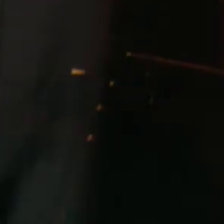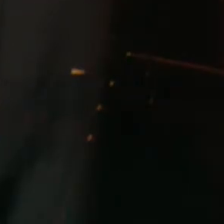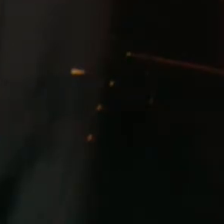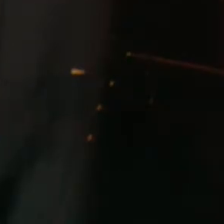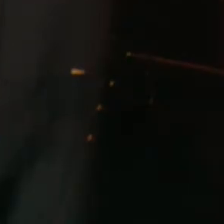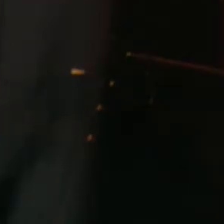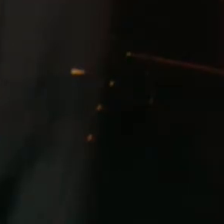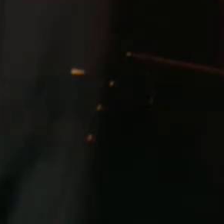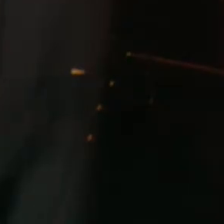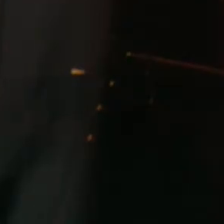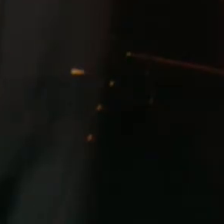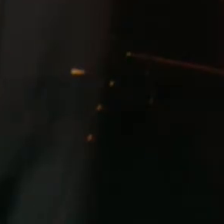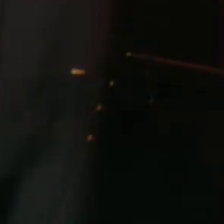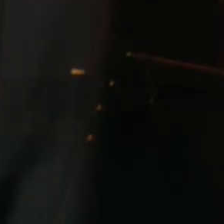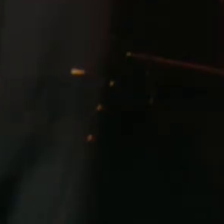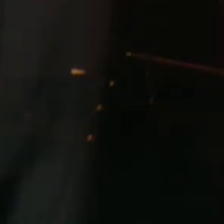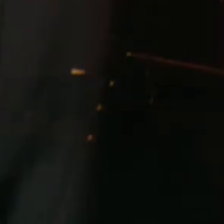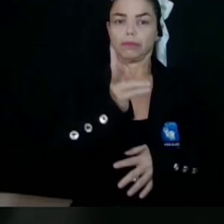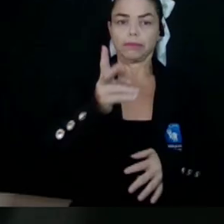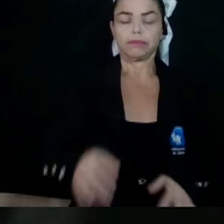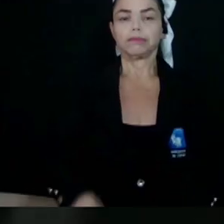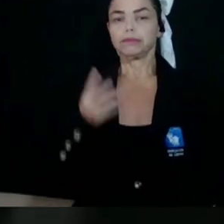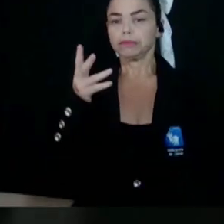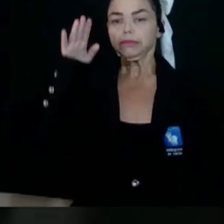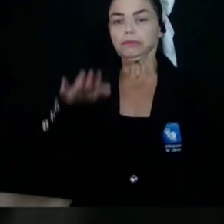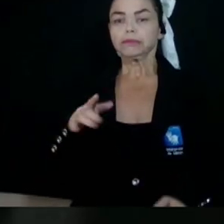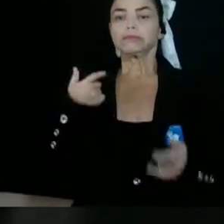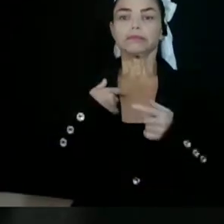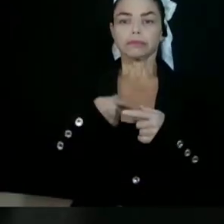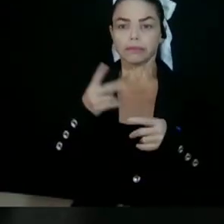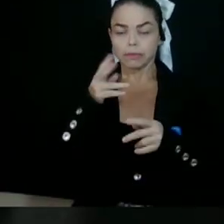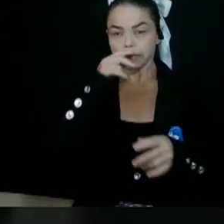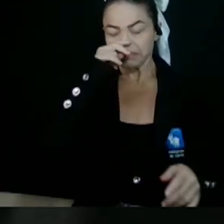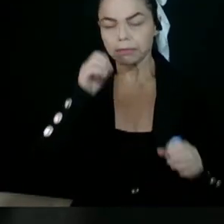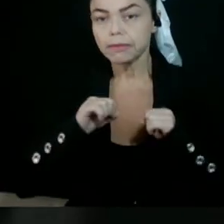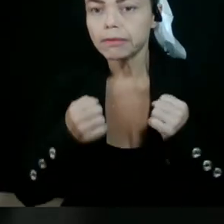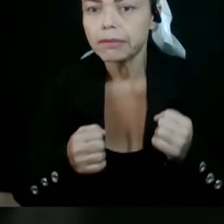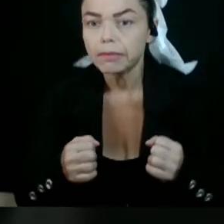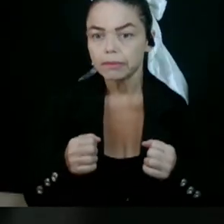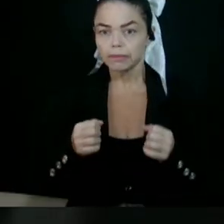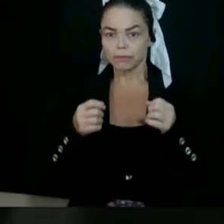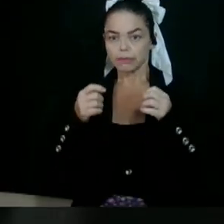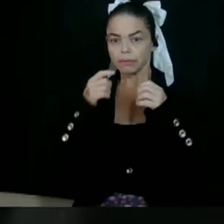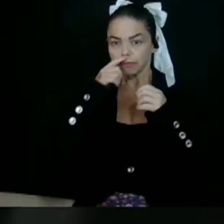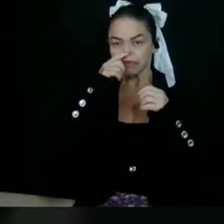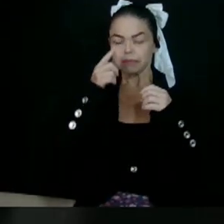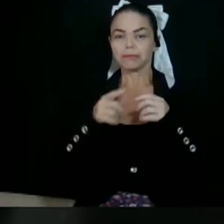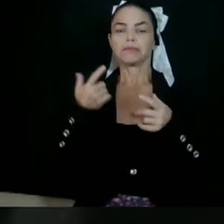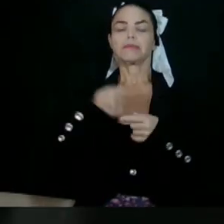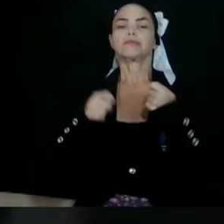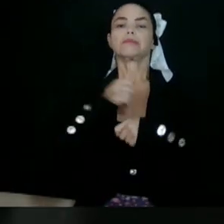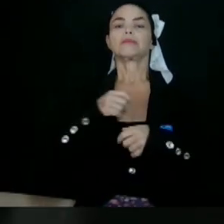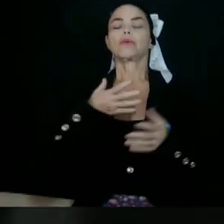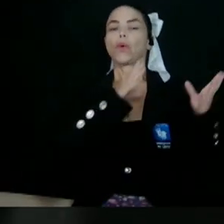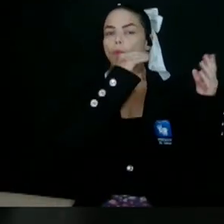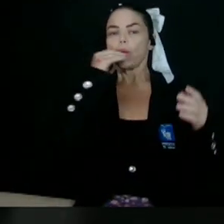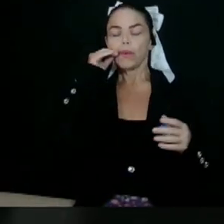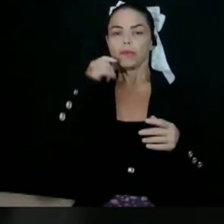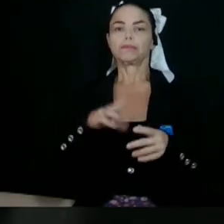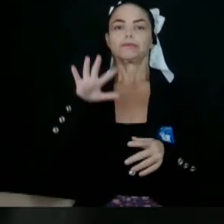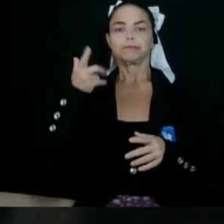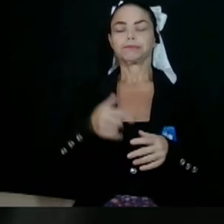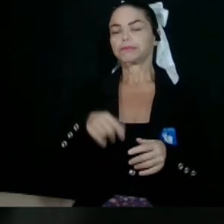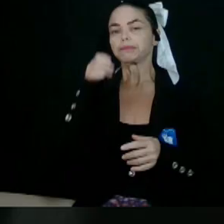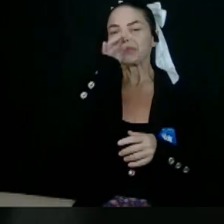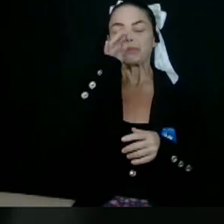fiscalização. Na sequência, às 15h, a Comissão de Defesa dos Direitos da Criança, do Adolescente e da Juventude realiza uma reunião para